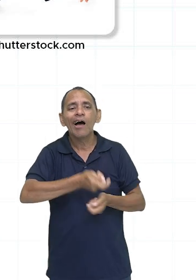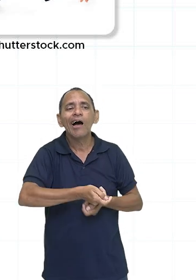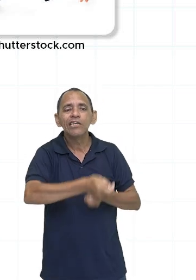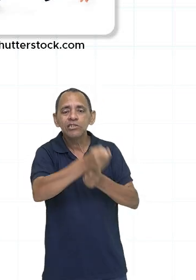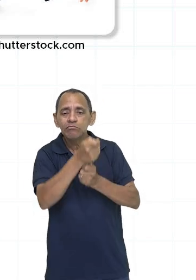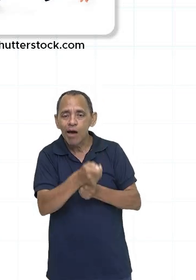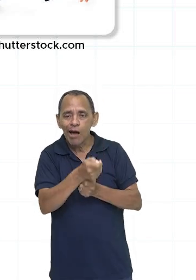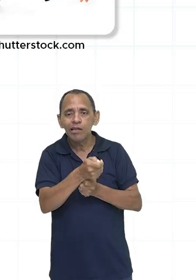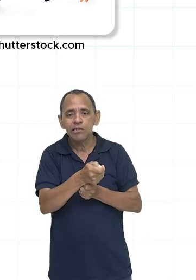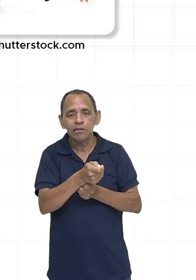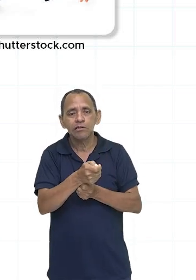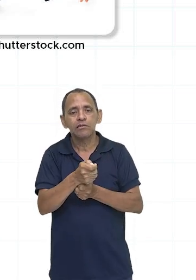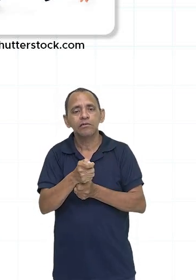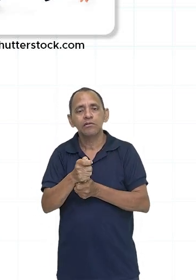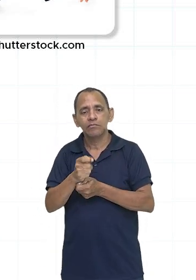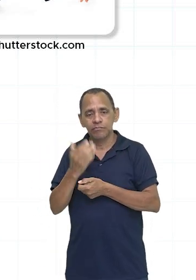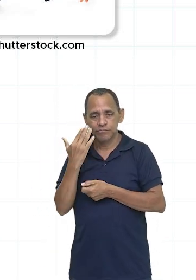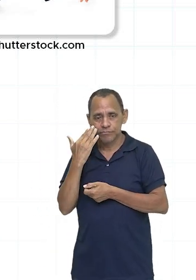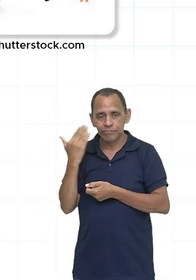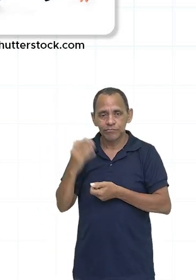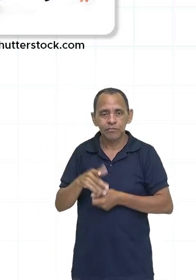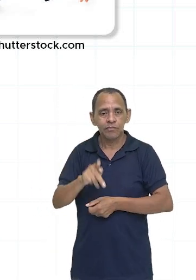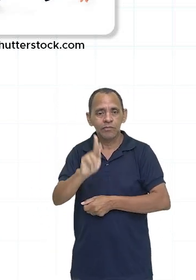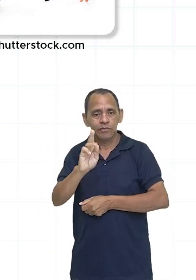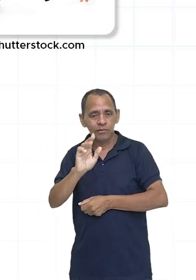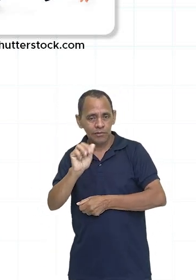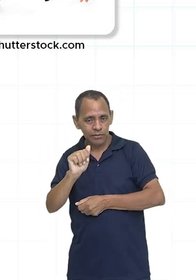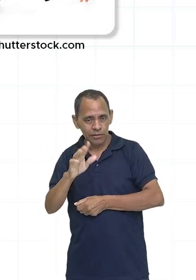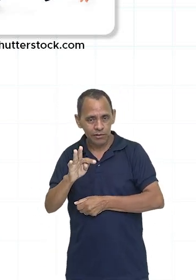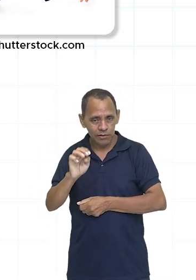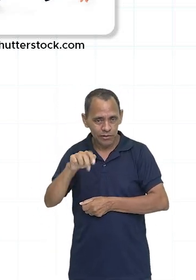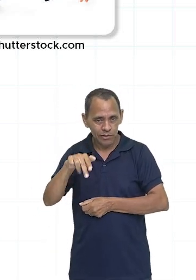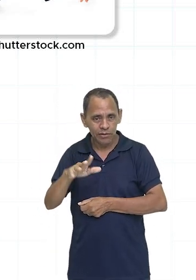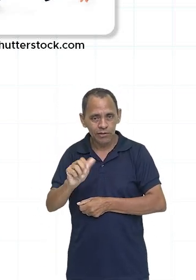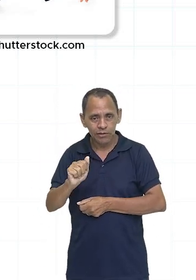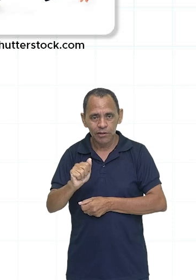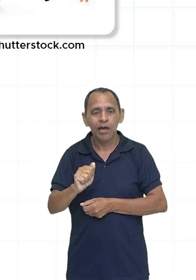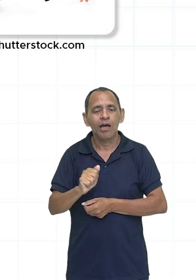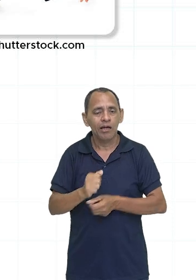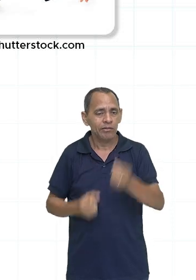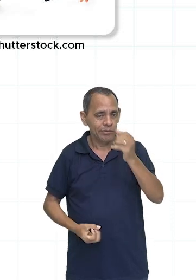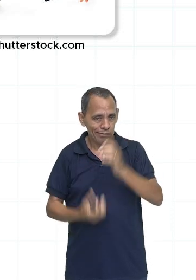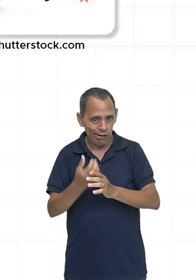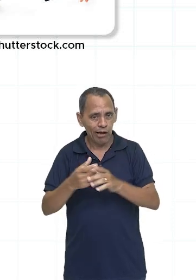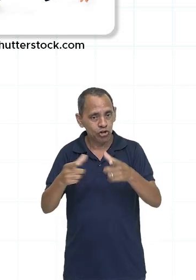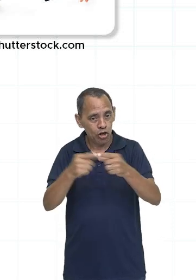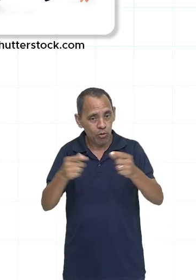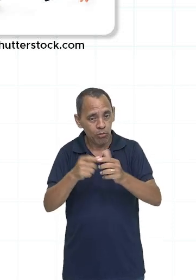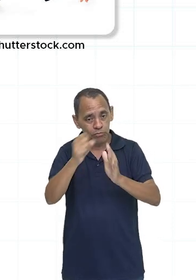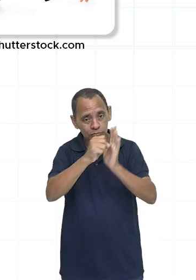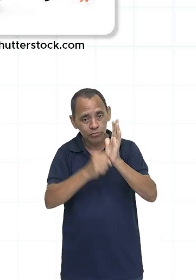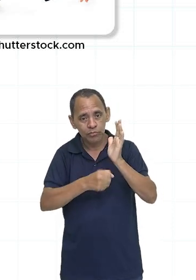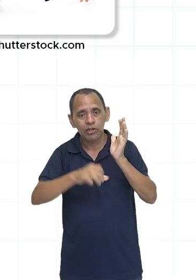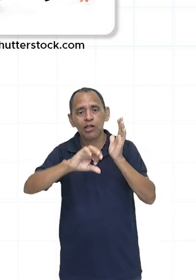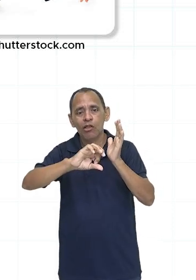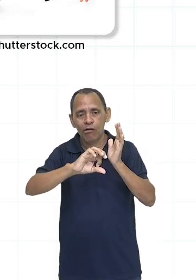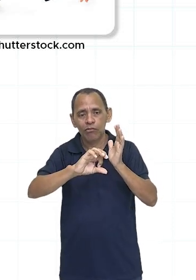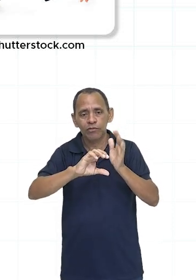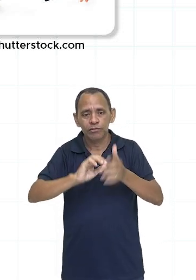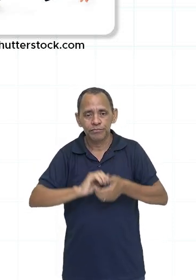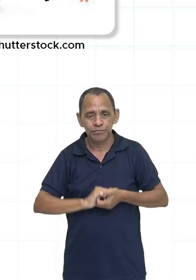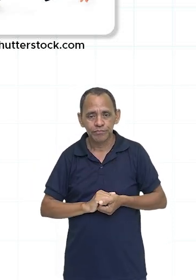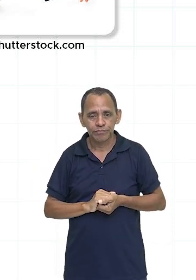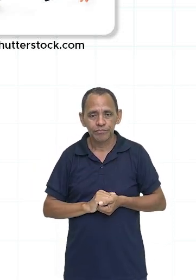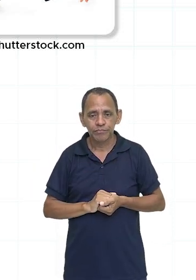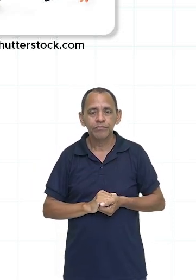a katana, criada provavelmente no norte do Japão, no século IX. De acordo com alguns estudiosos, né,